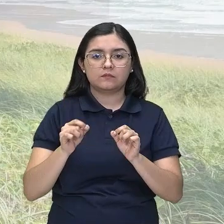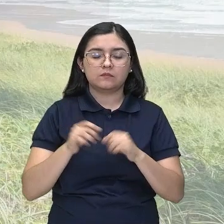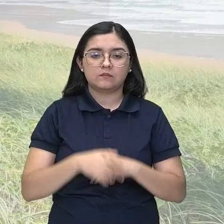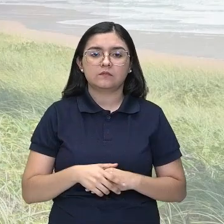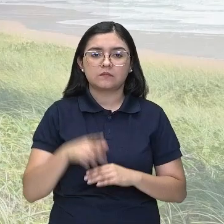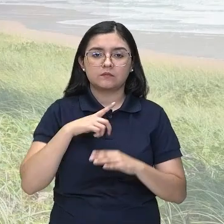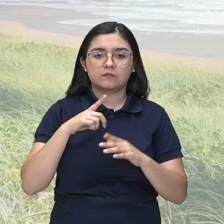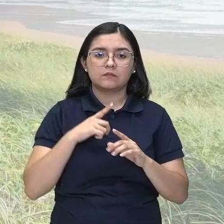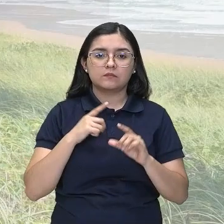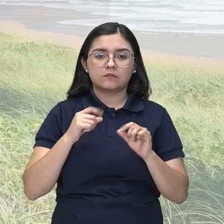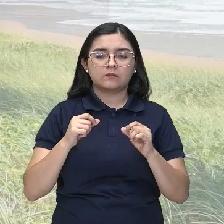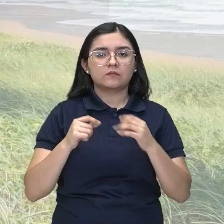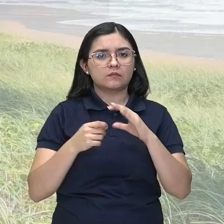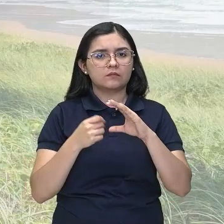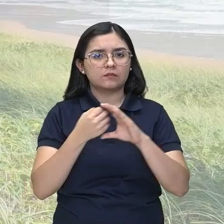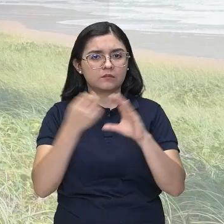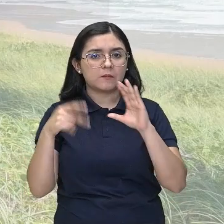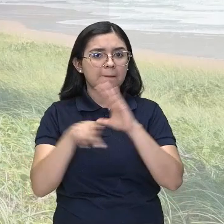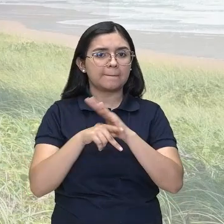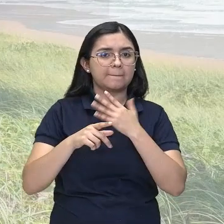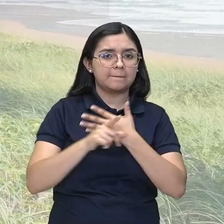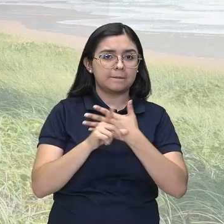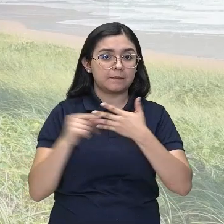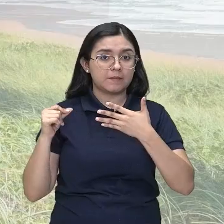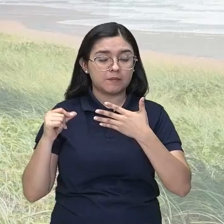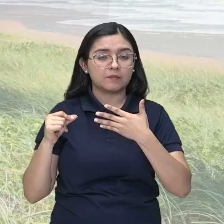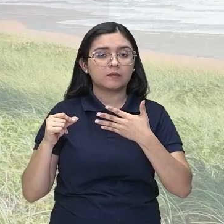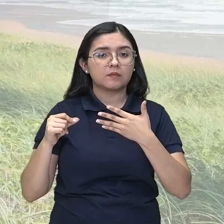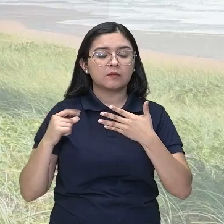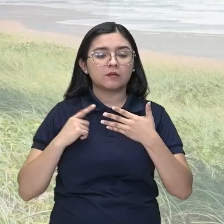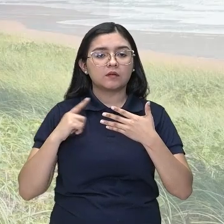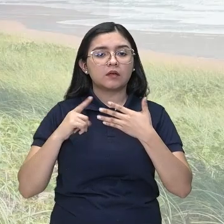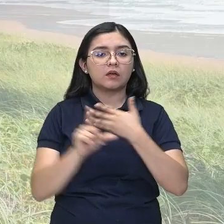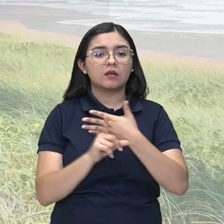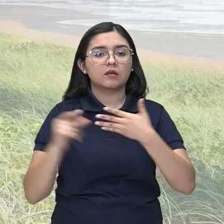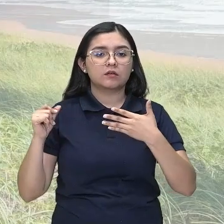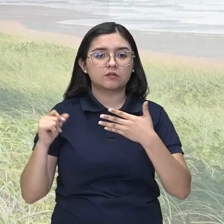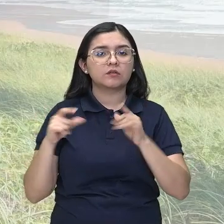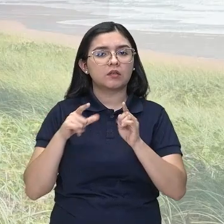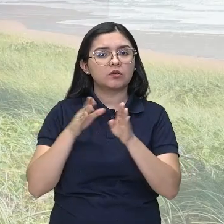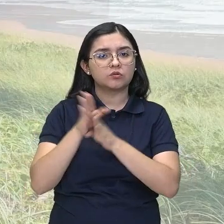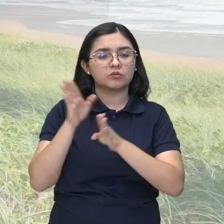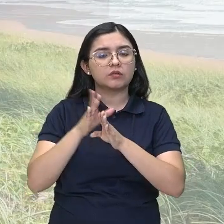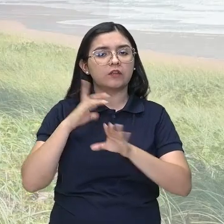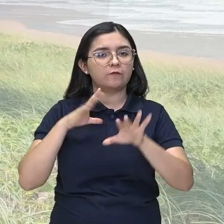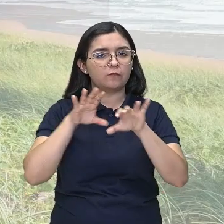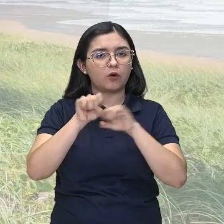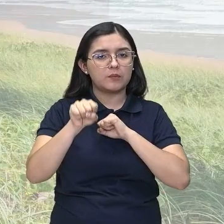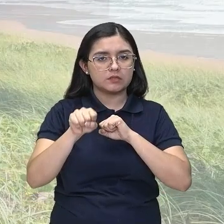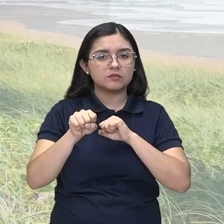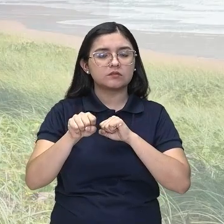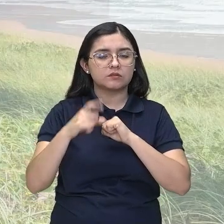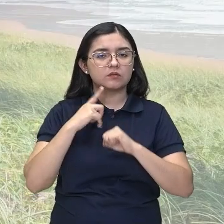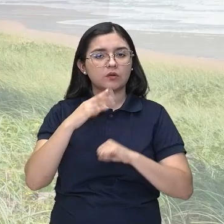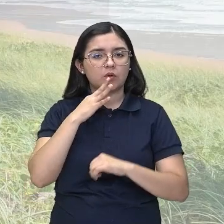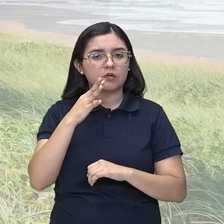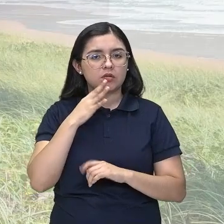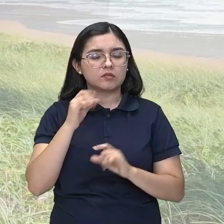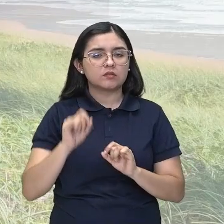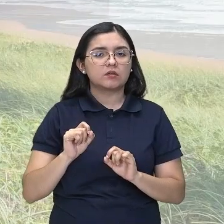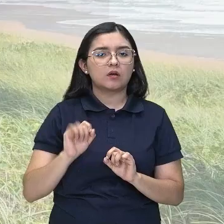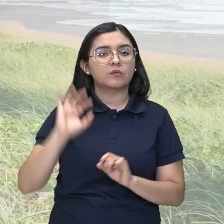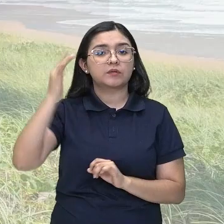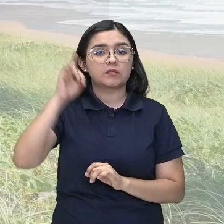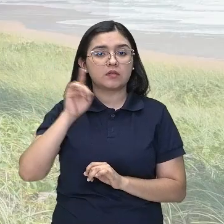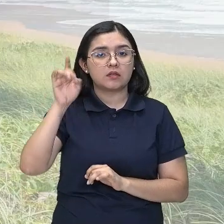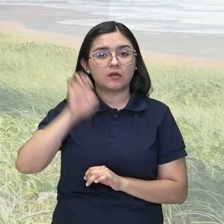desses autores. Lembrando que eles são geralmente autores, escritores instruídos, eles têm instrução, eles conhecem o que acontece na Europa.